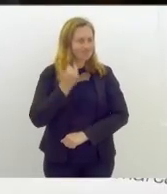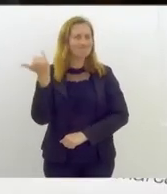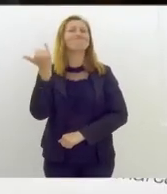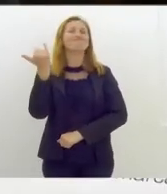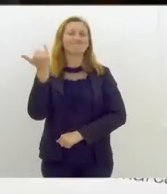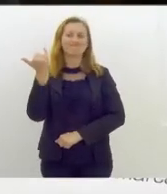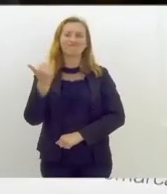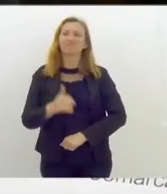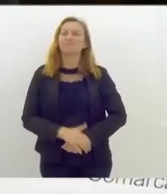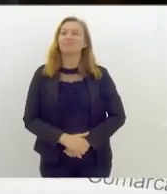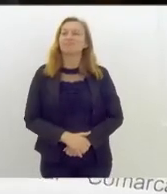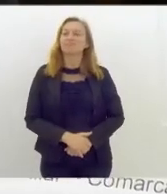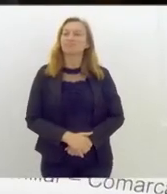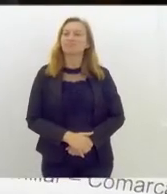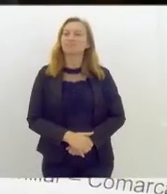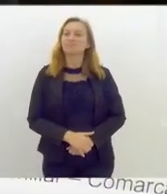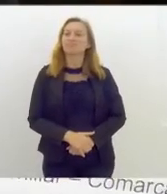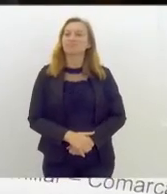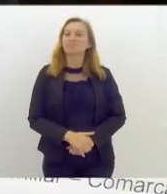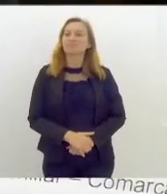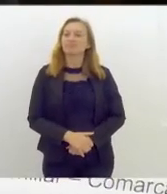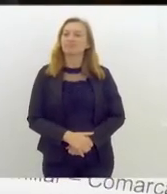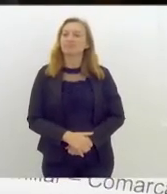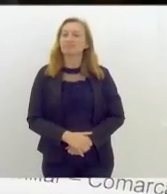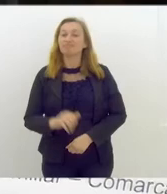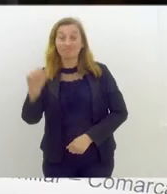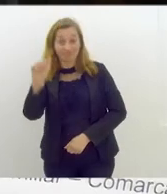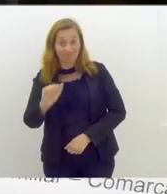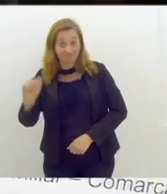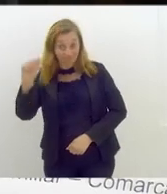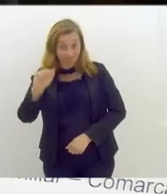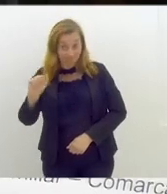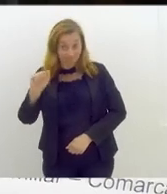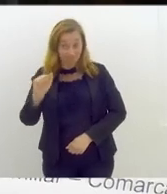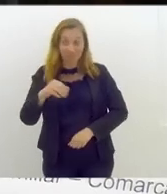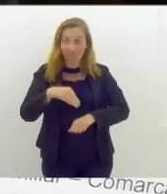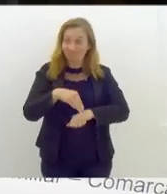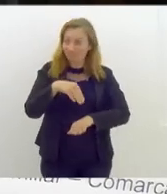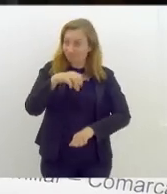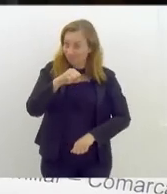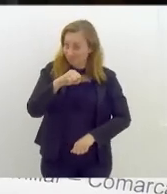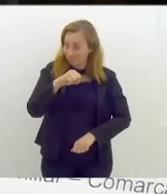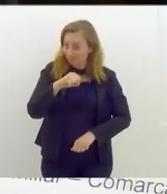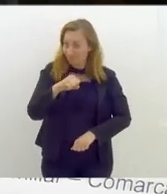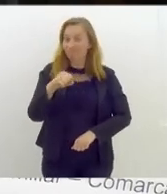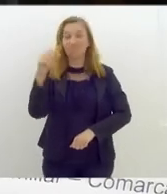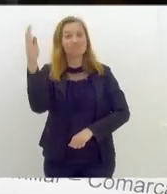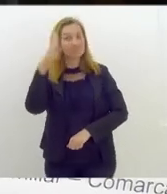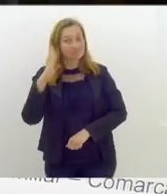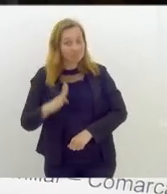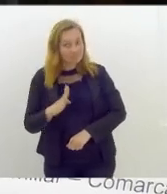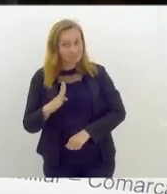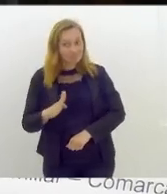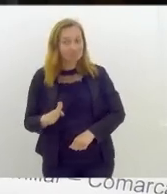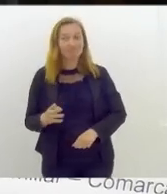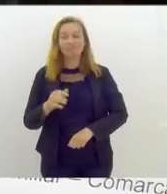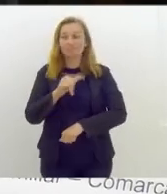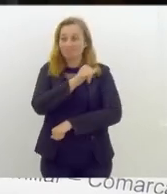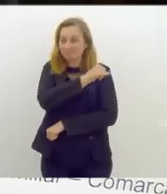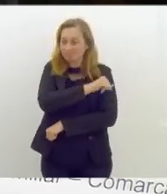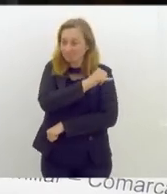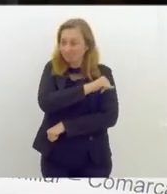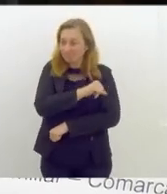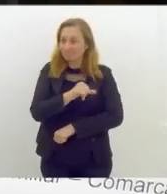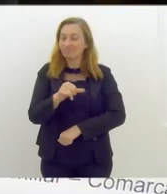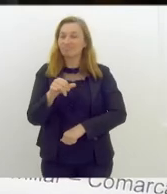é? Que presidem as associações de classe da magistratura, tanto no Brasil como no Rio de Janeiro,